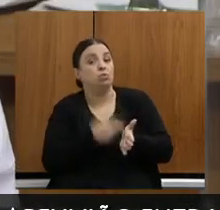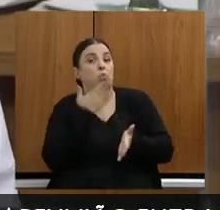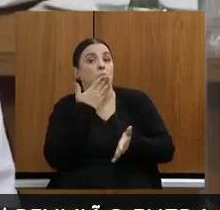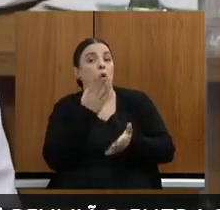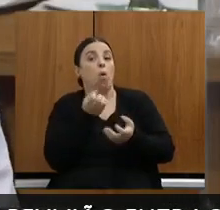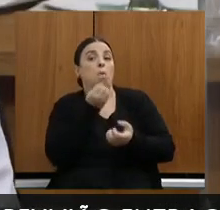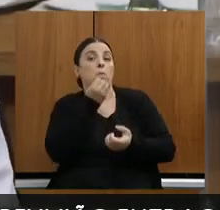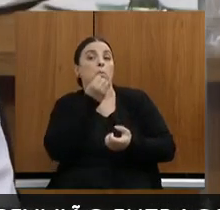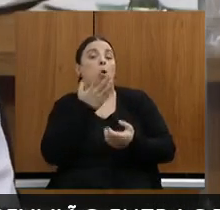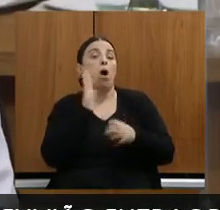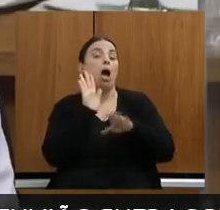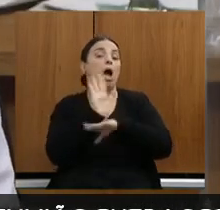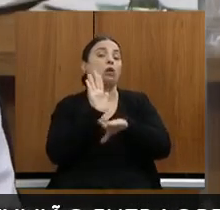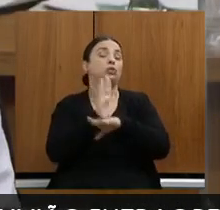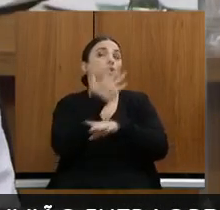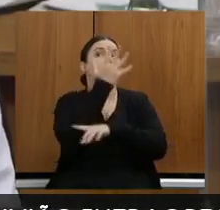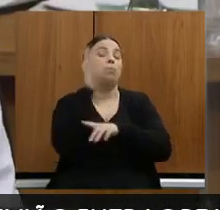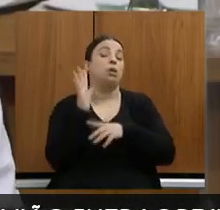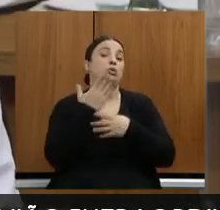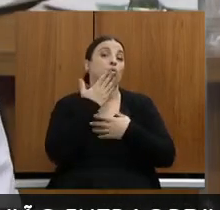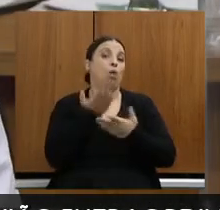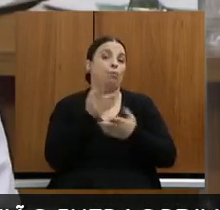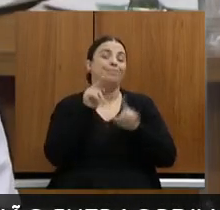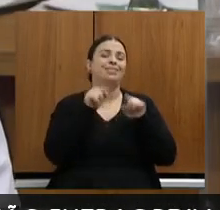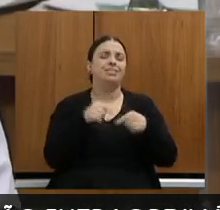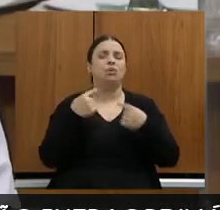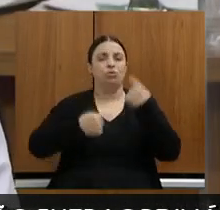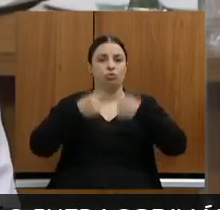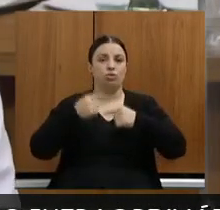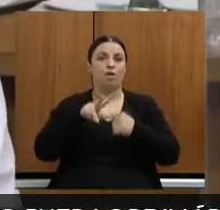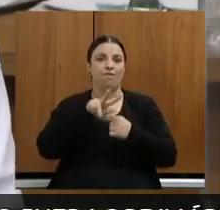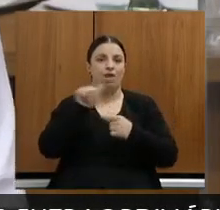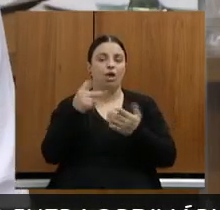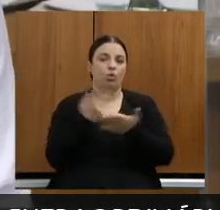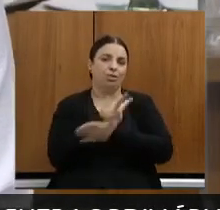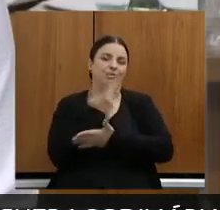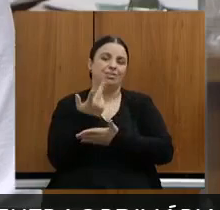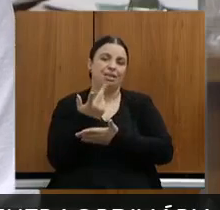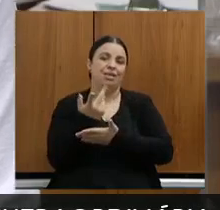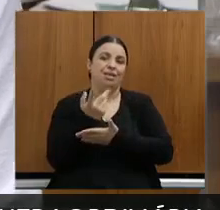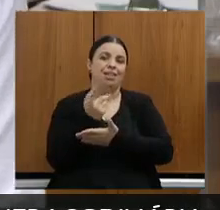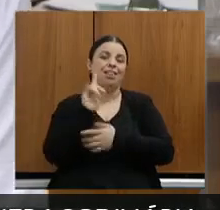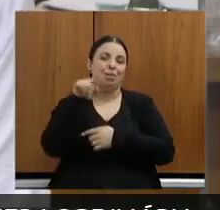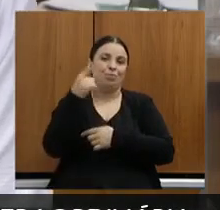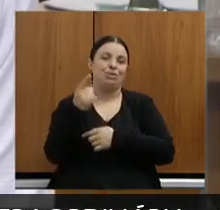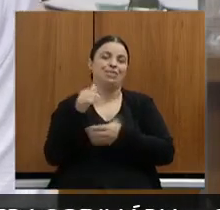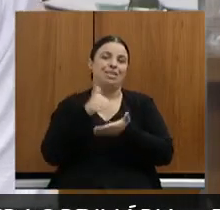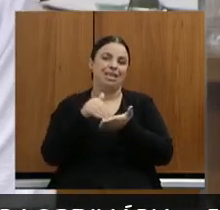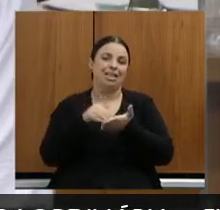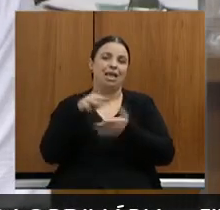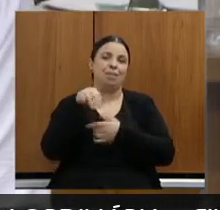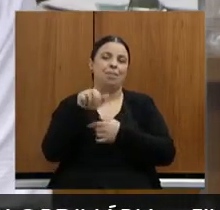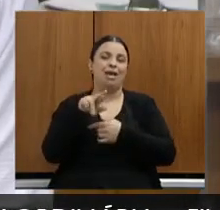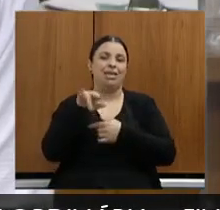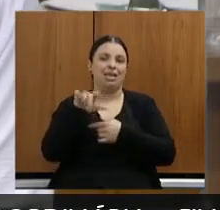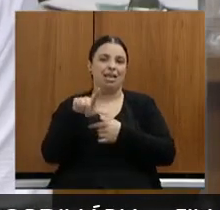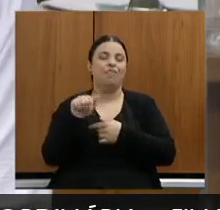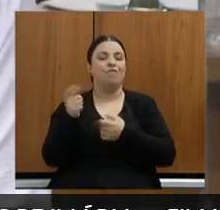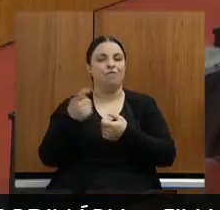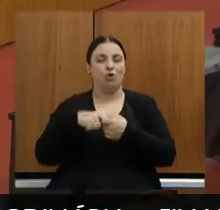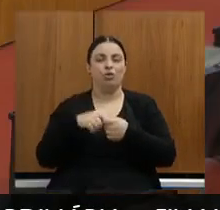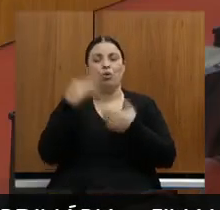strass não é uma discussão aqui nós vamos ter aí o retorno da secretária Marilha era só esse comentário obrigado é que